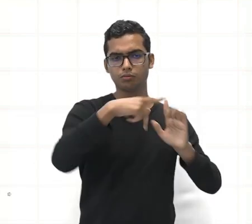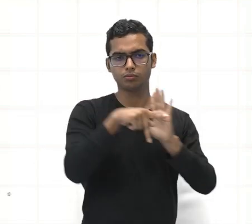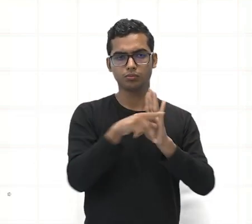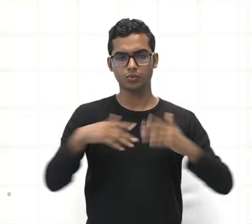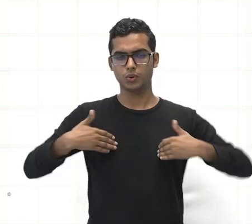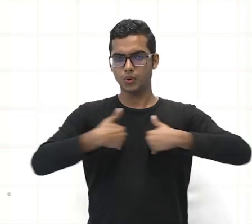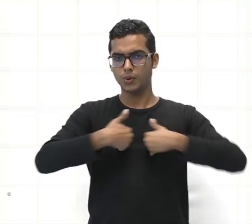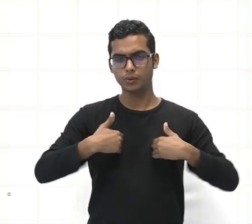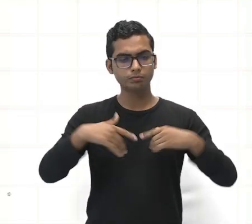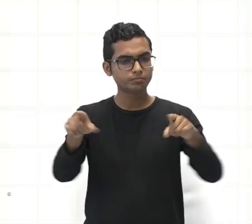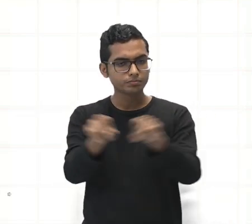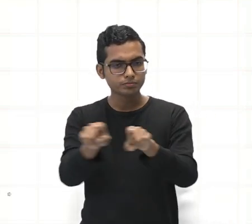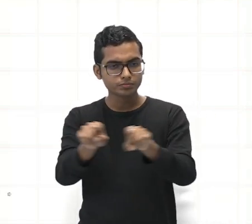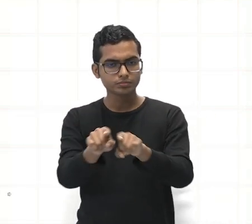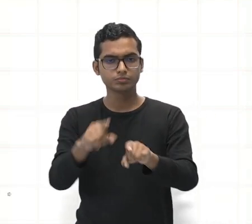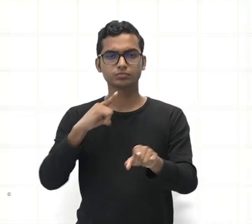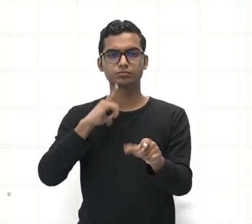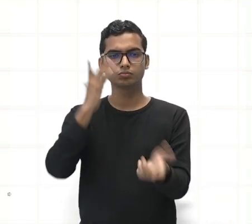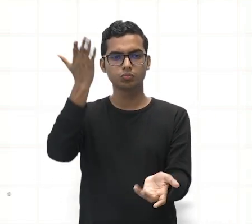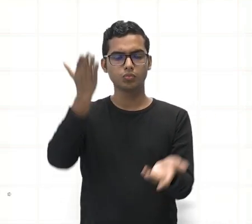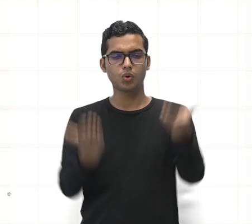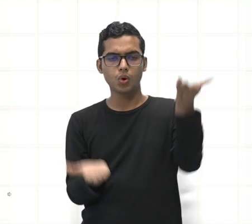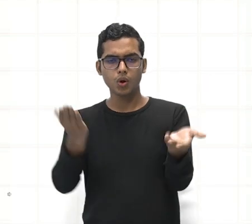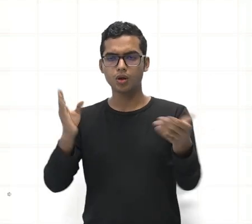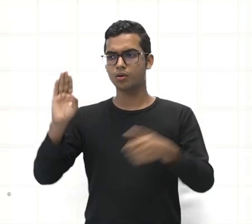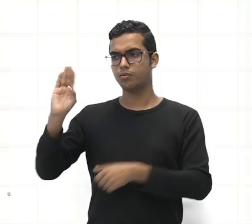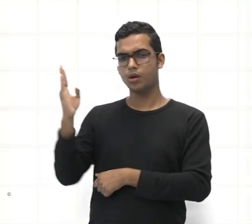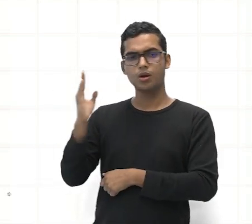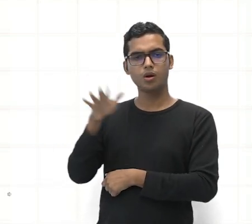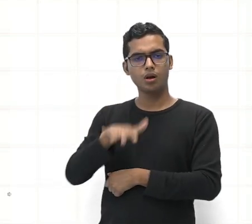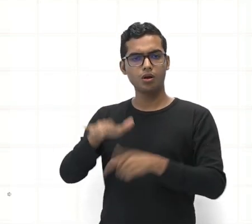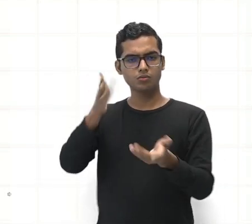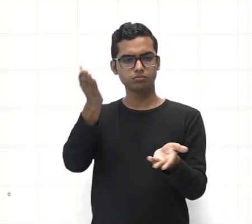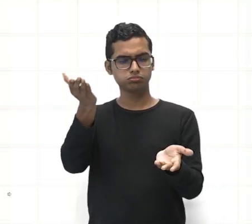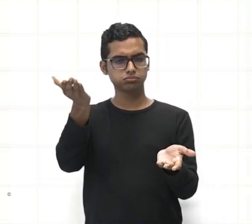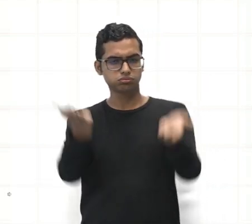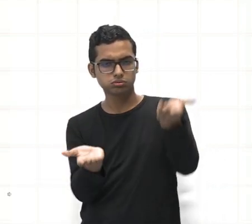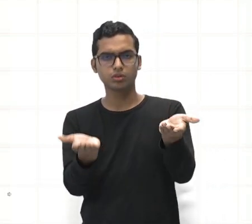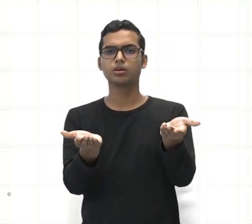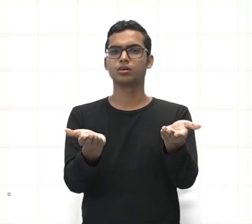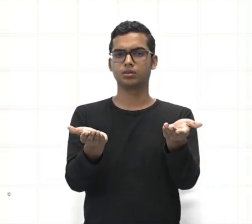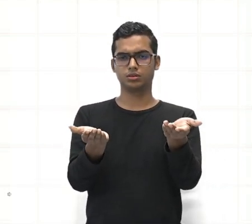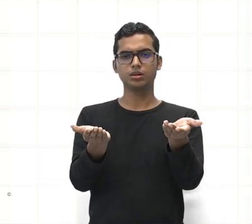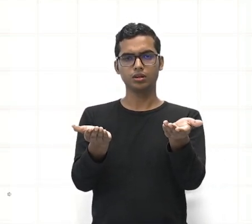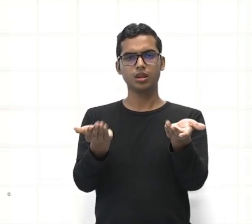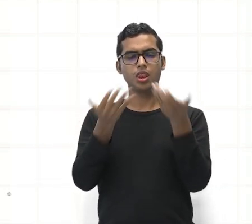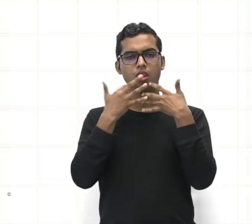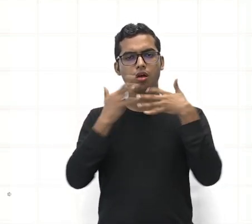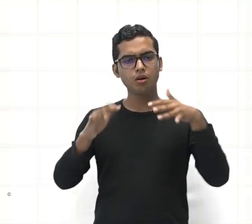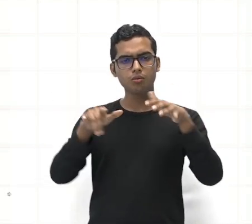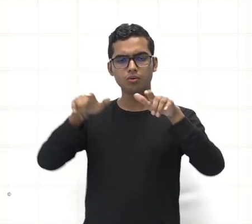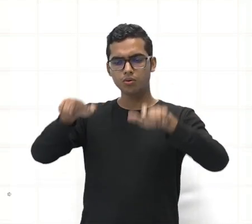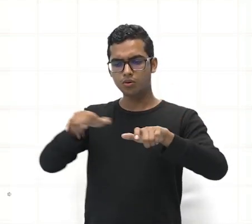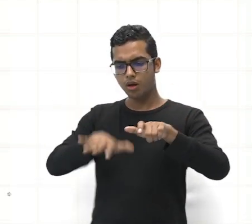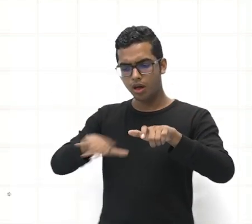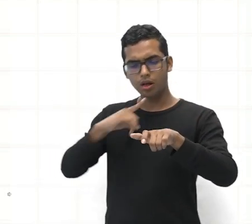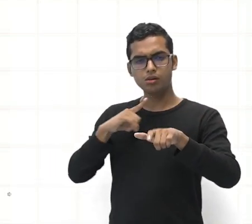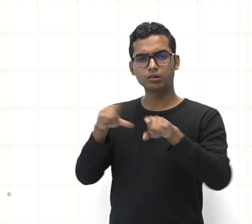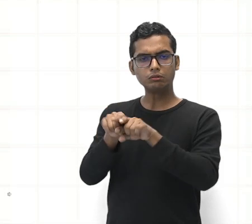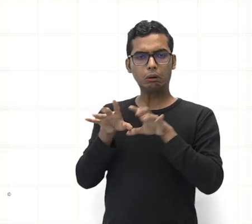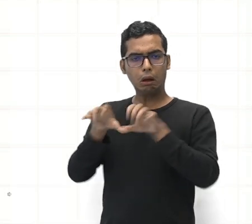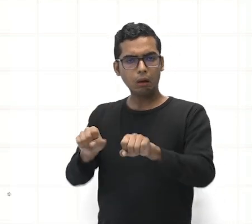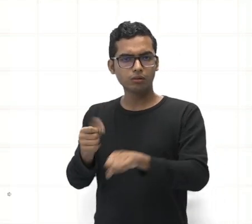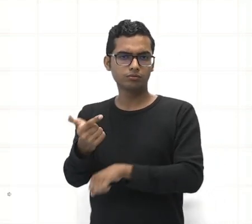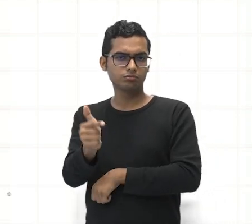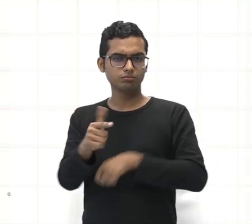animais, causa um desequilíbrio biológico, porque ela naturalmente não tem um predador naquele novo ambiente. Então ela vai